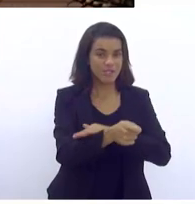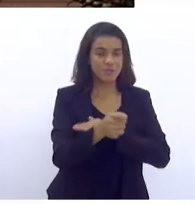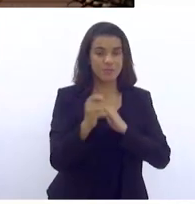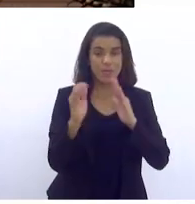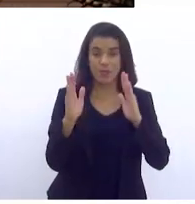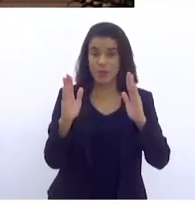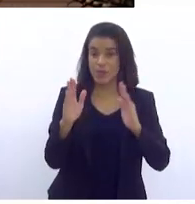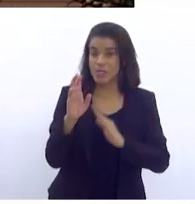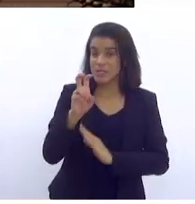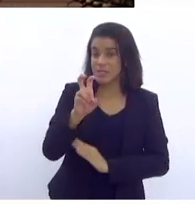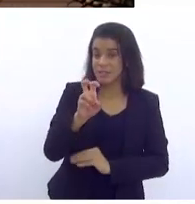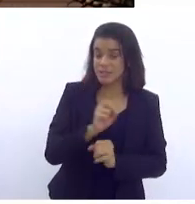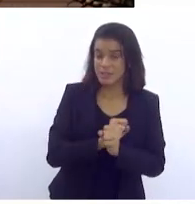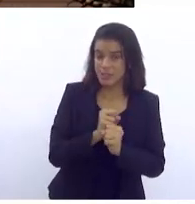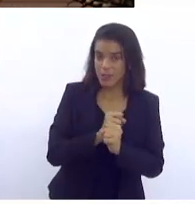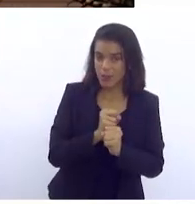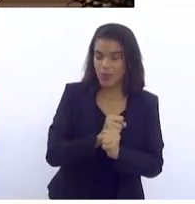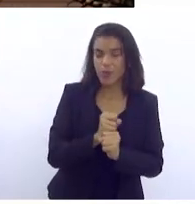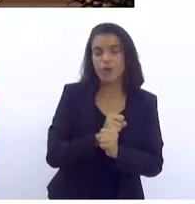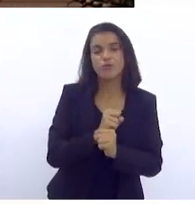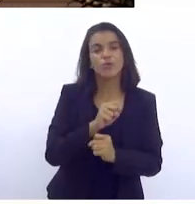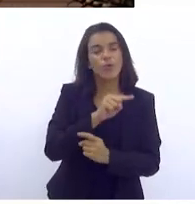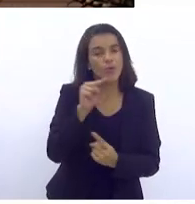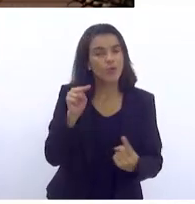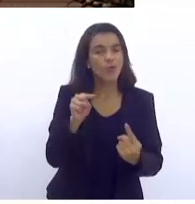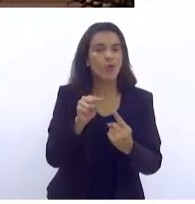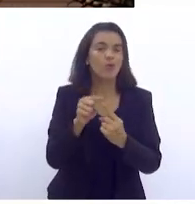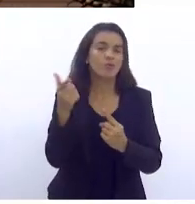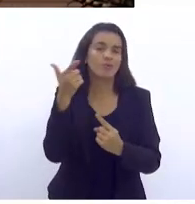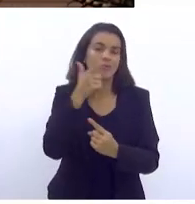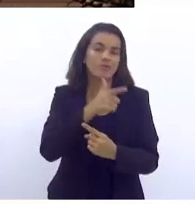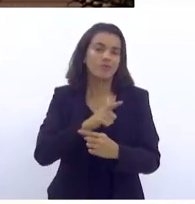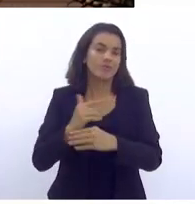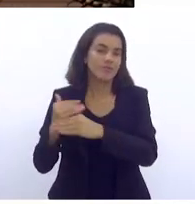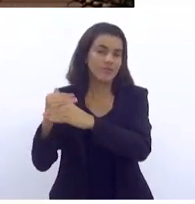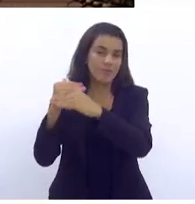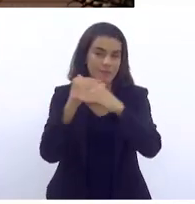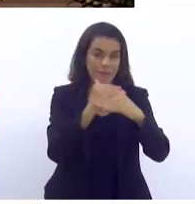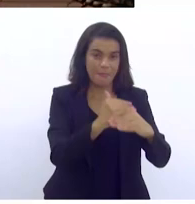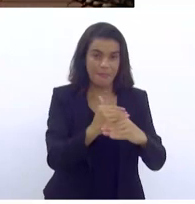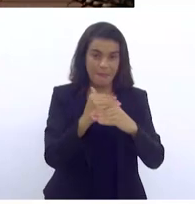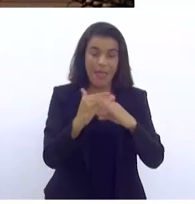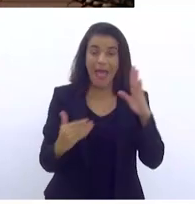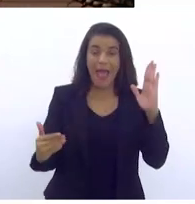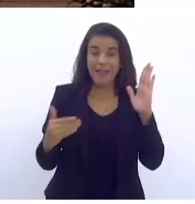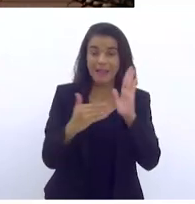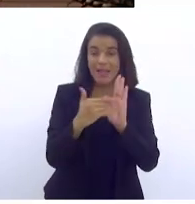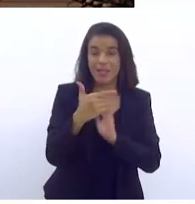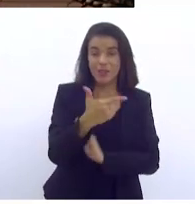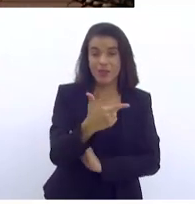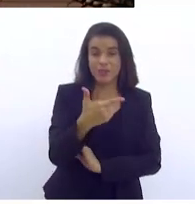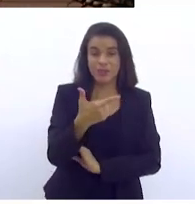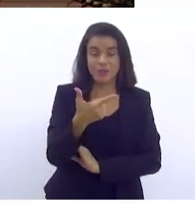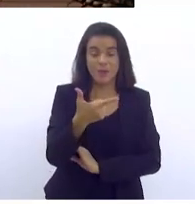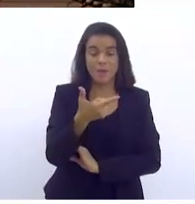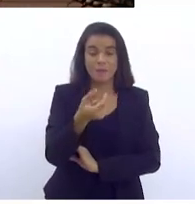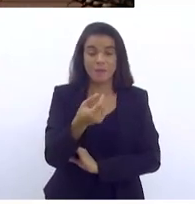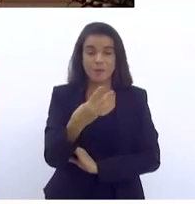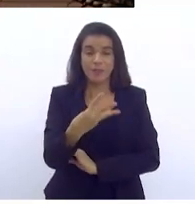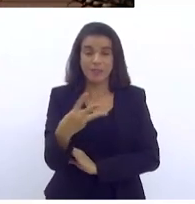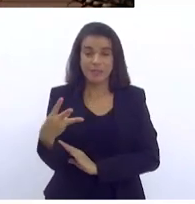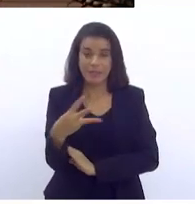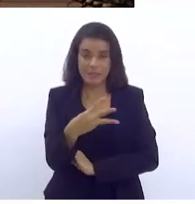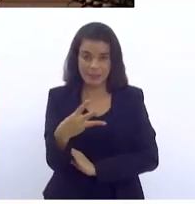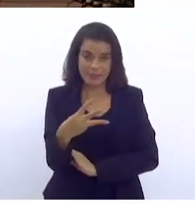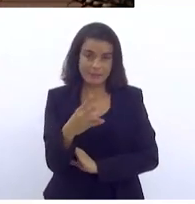anos de forma que a gente atinja a universalização em 2033 Conforme a lei de saneamento